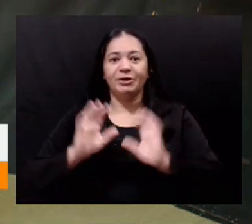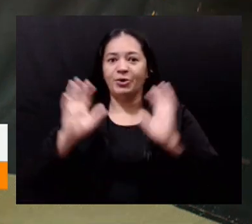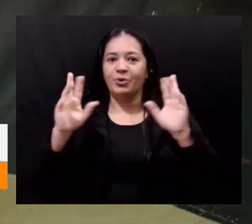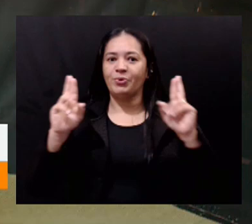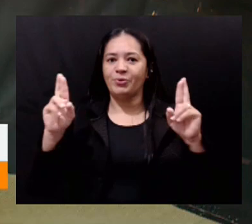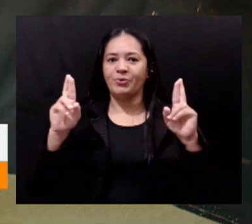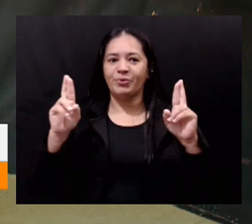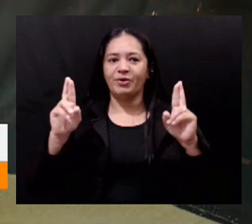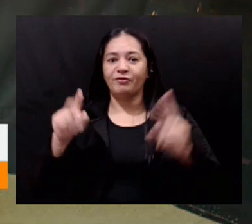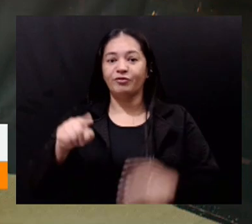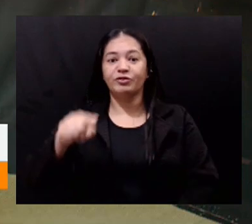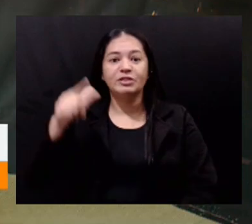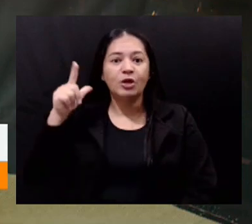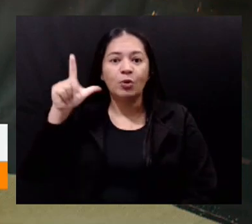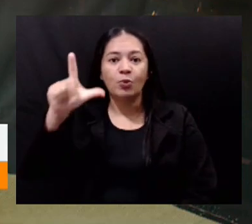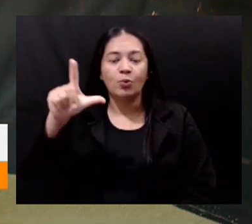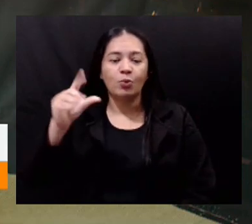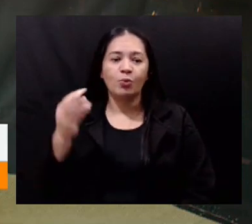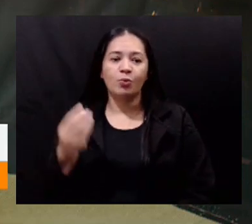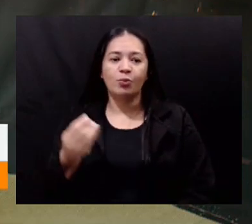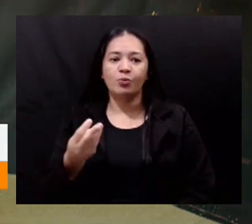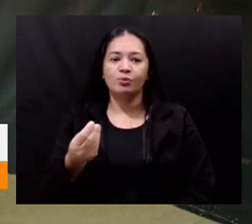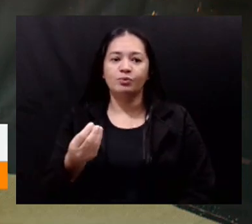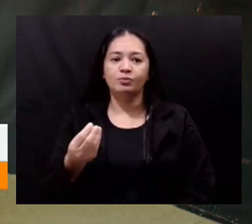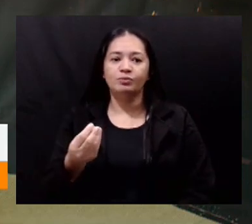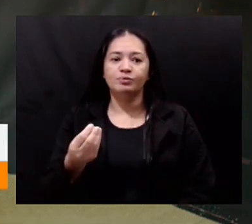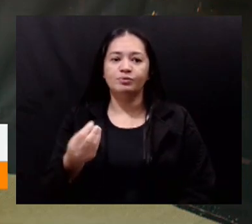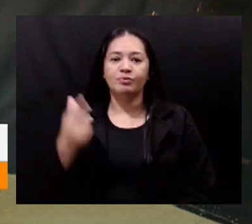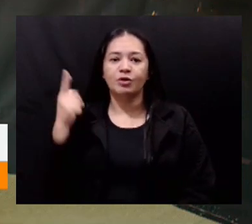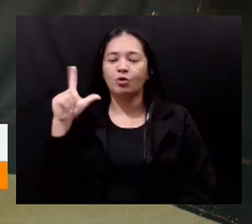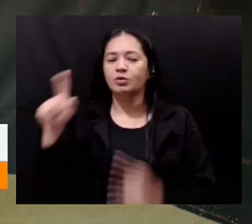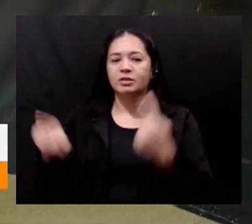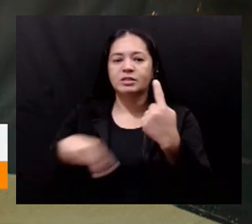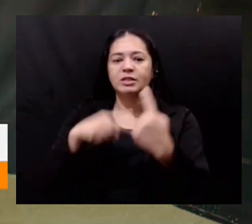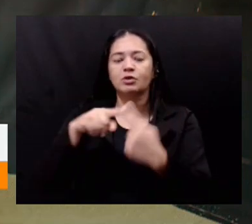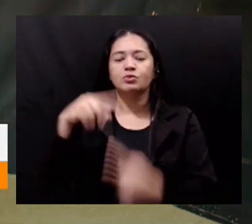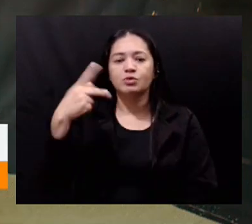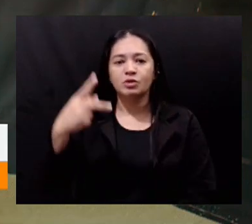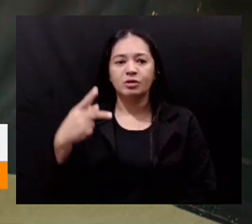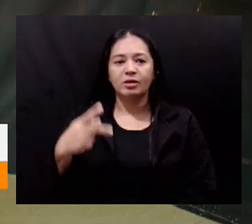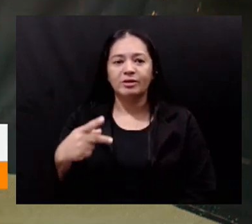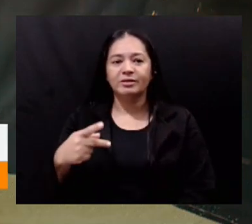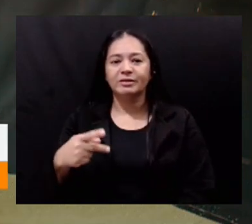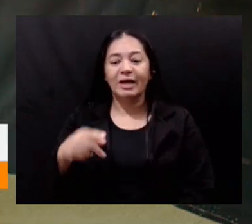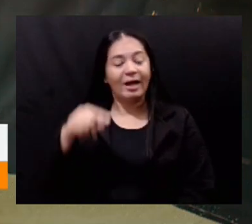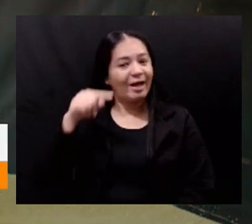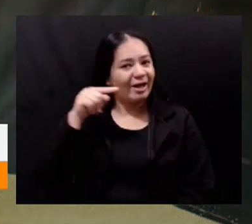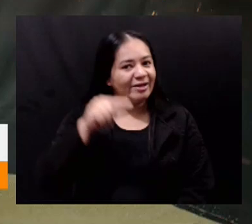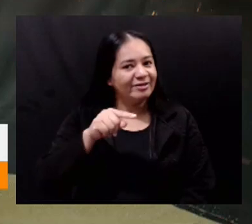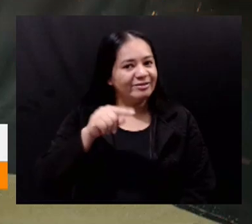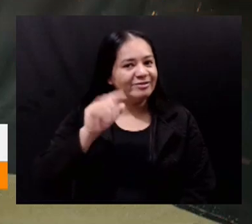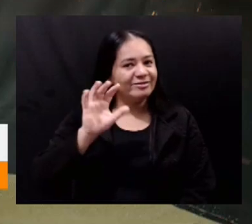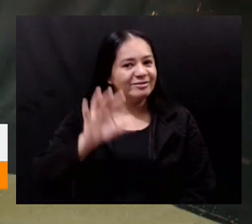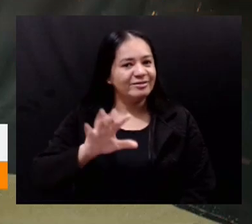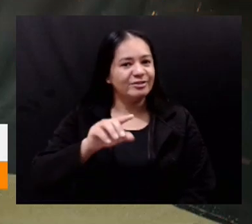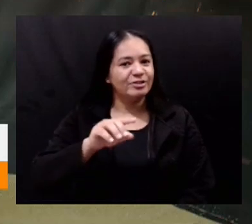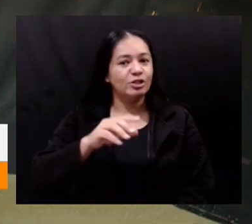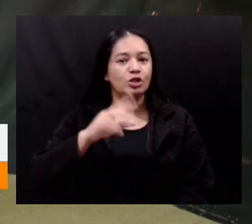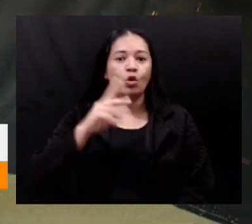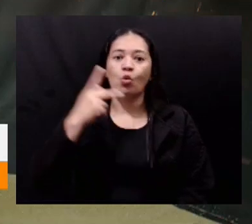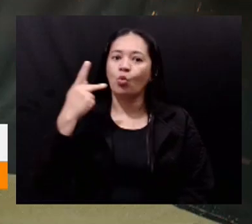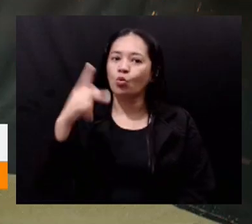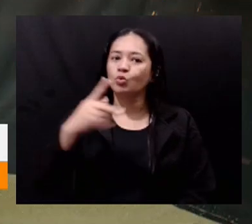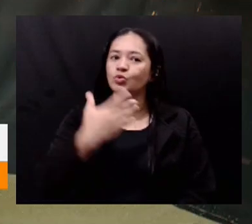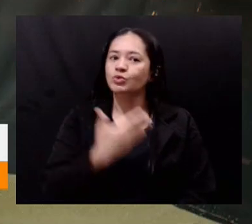conseguiu um Conquistar algo. objetivo, conquistar algo, ali sim está o seu amigo, no meu